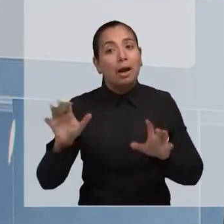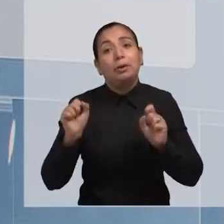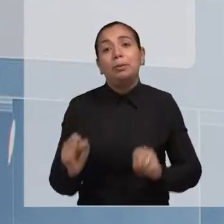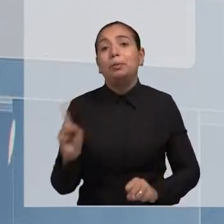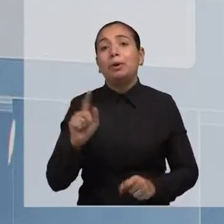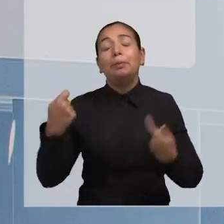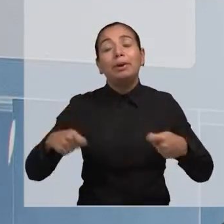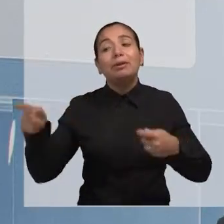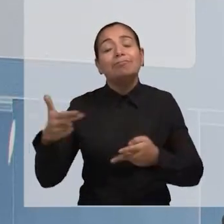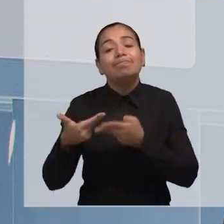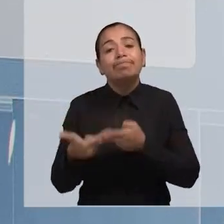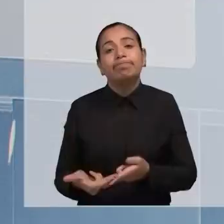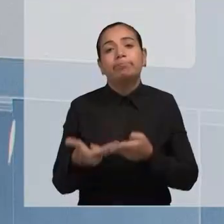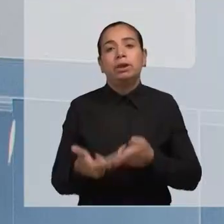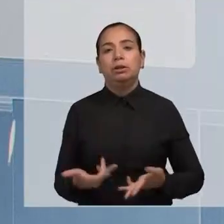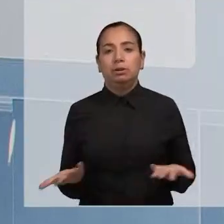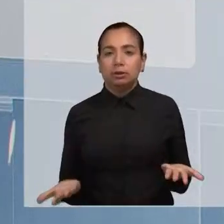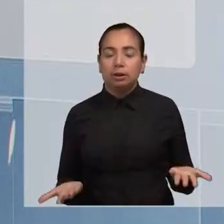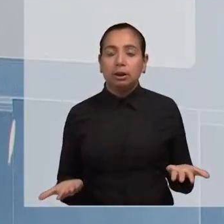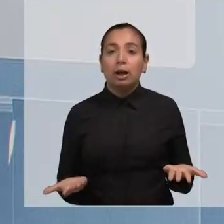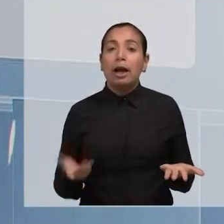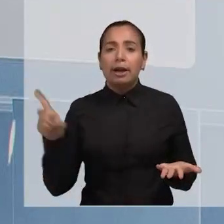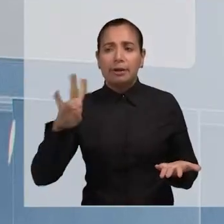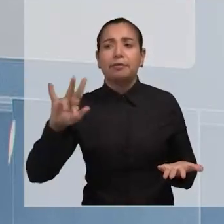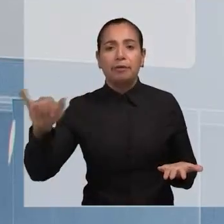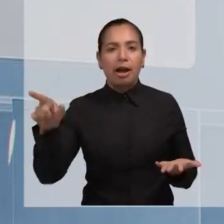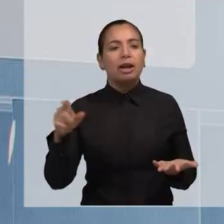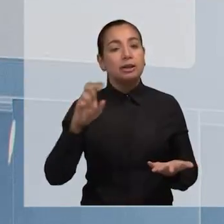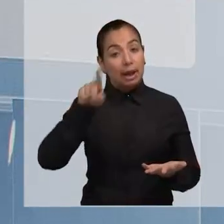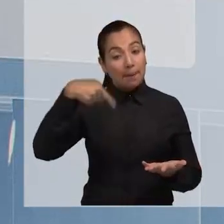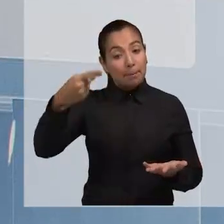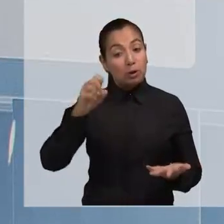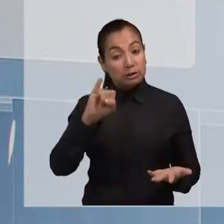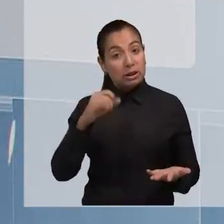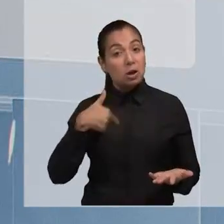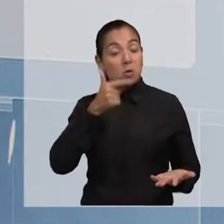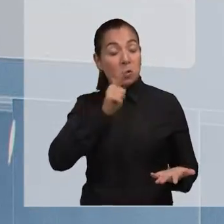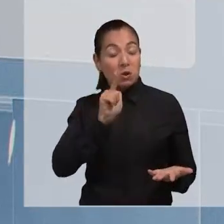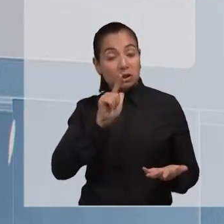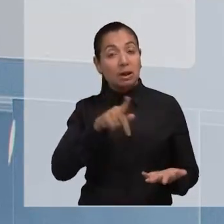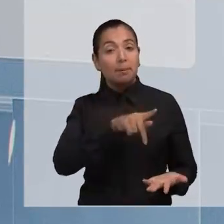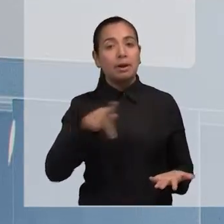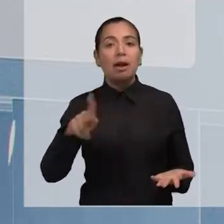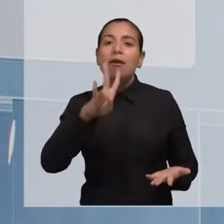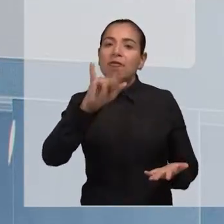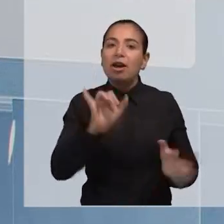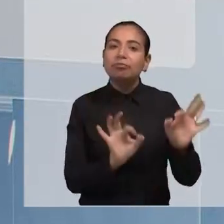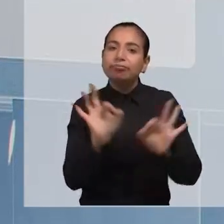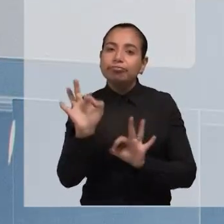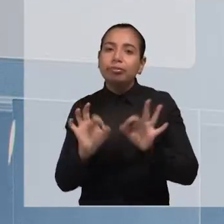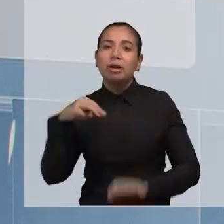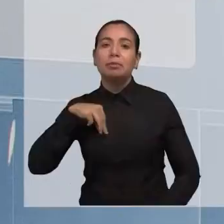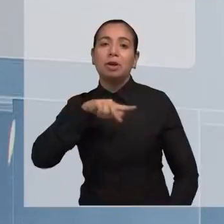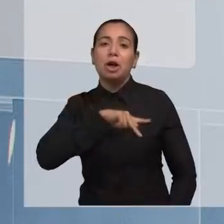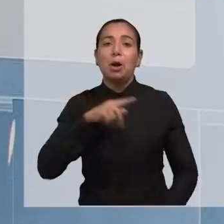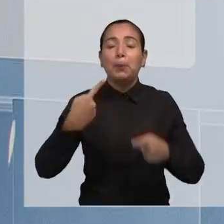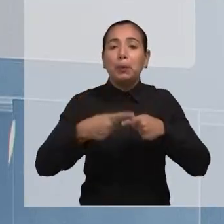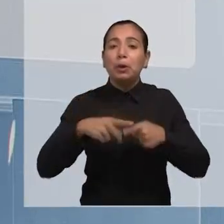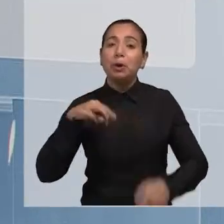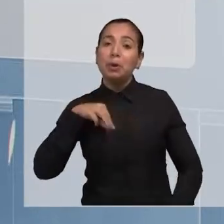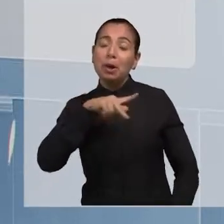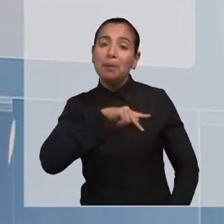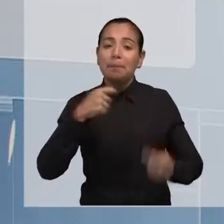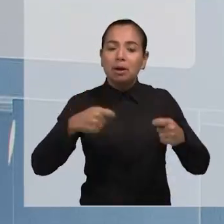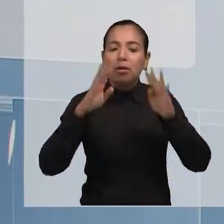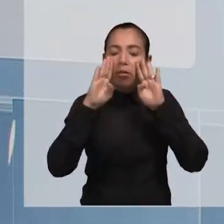Logo depois ele disse que vai botar o Ministério Público na caixinha. O que é botar o Ministério Público na caixinha? É fazer com que o Ministério Público se atenha às coisas do